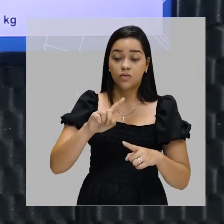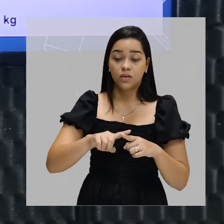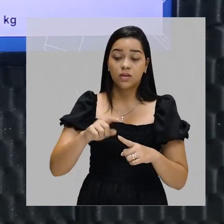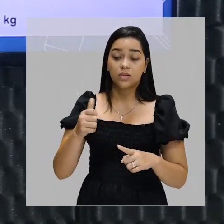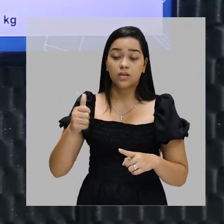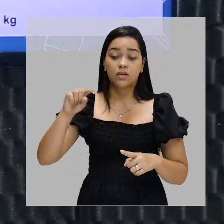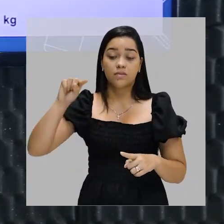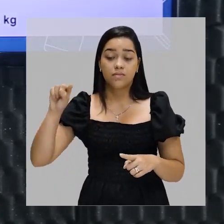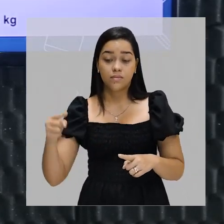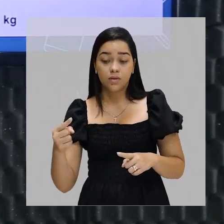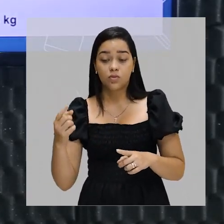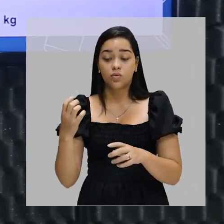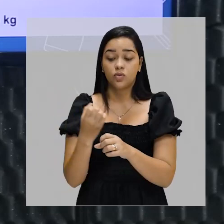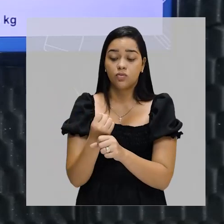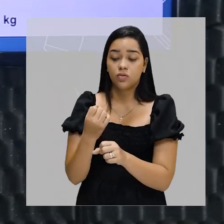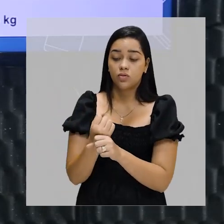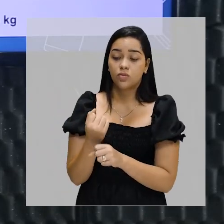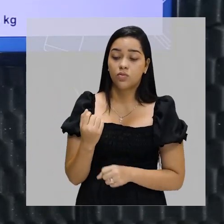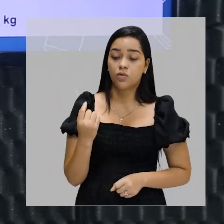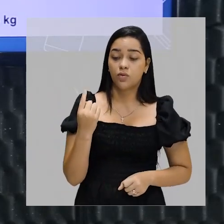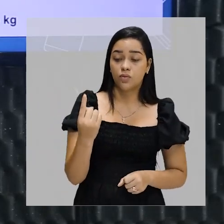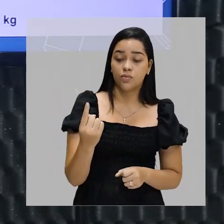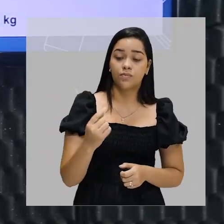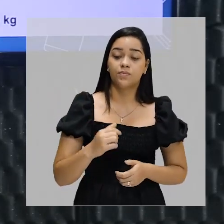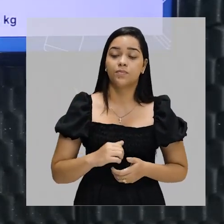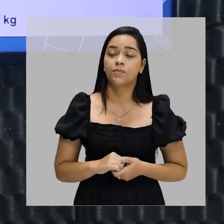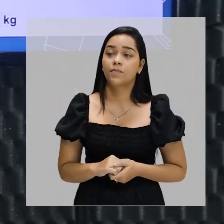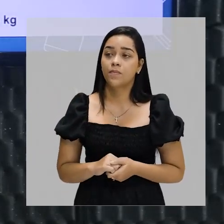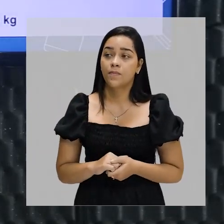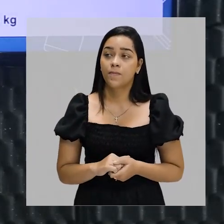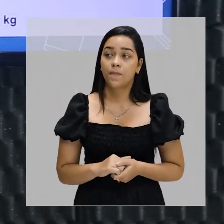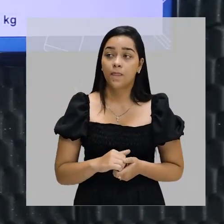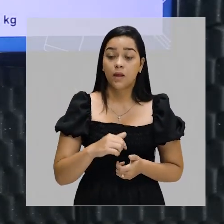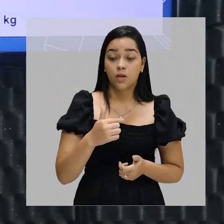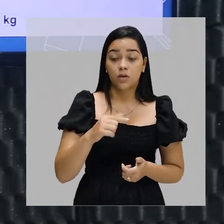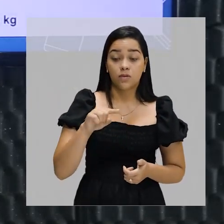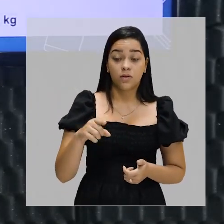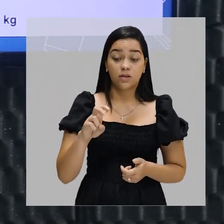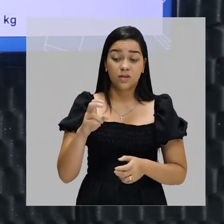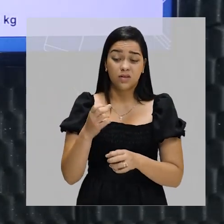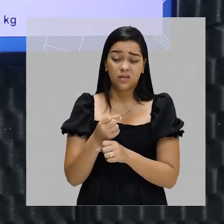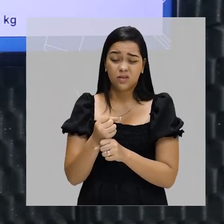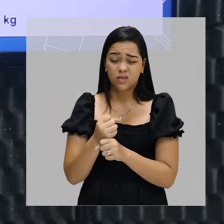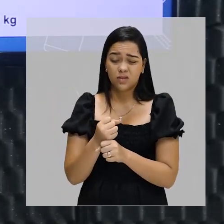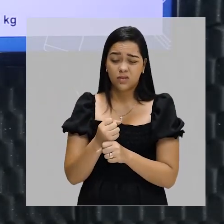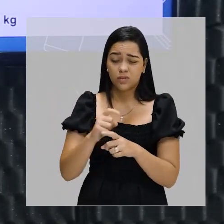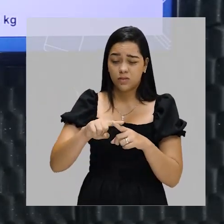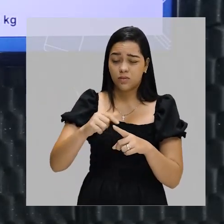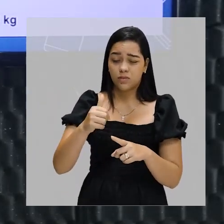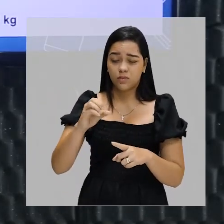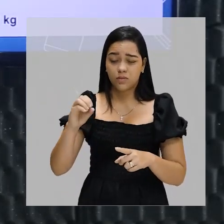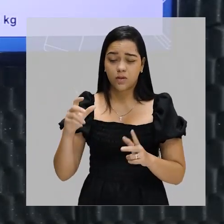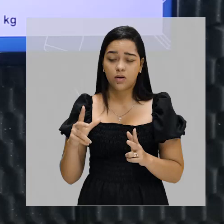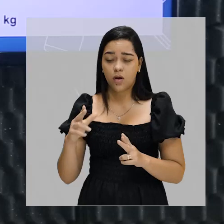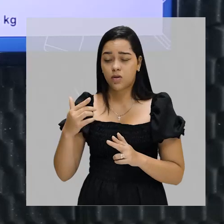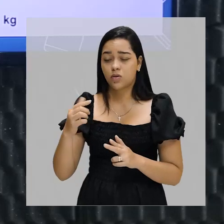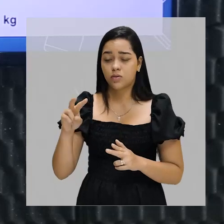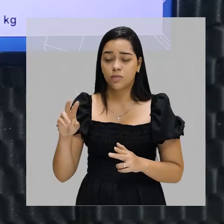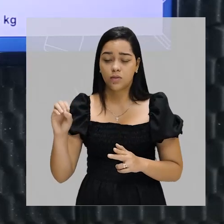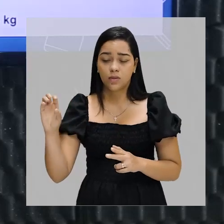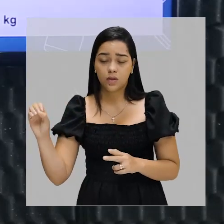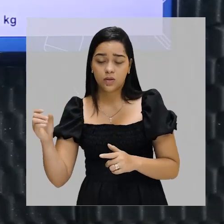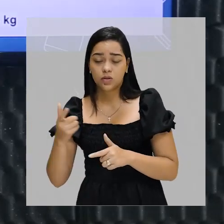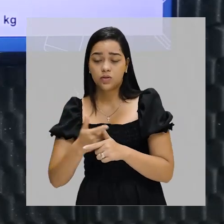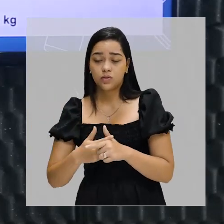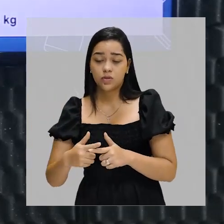vezes 1000 dividido por 1. Ok, turminha? 2,5 vezes 1000, 2.500. Dividido